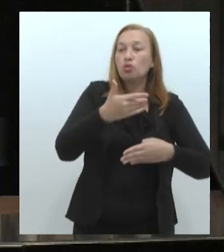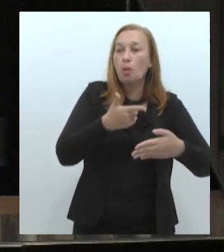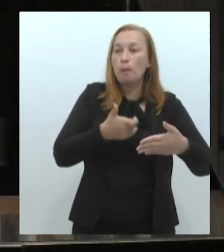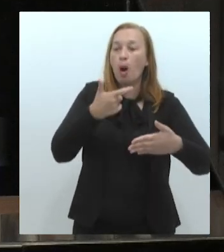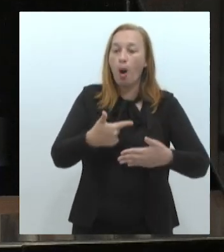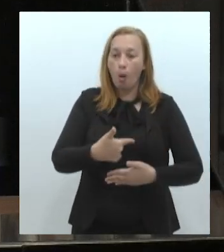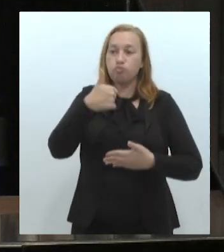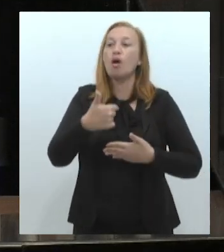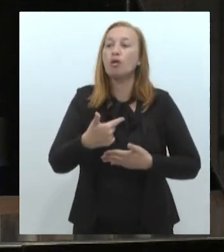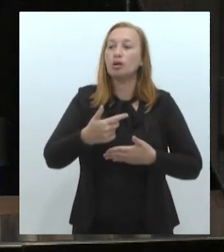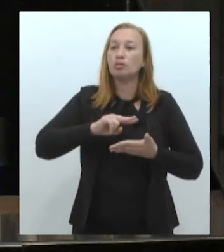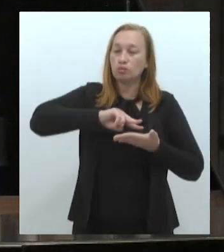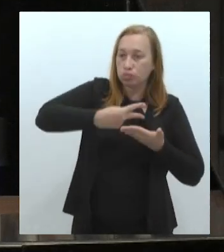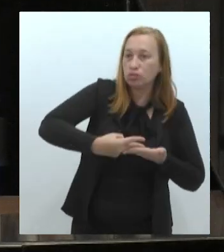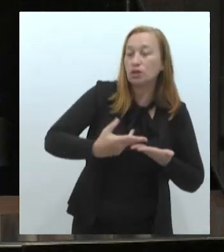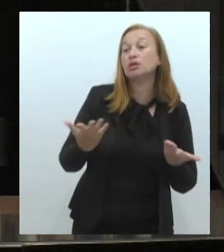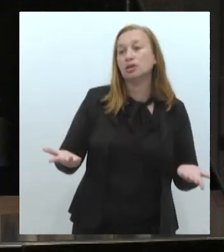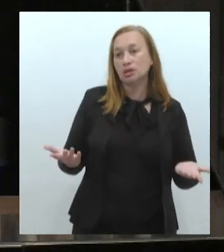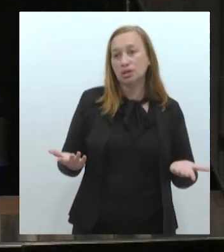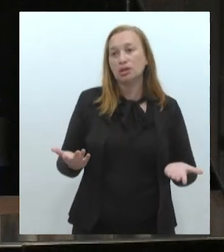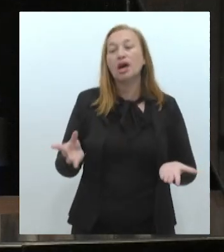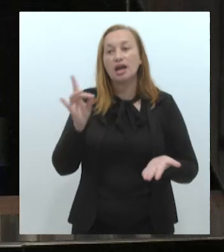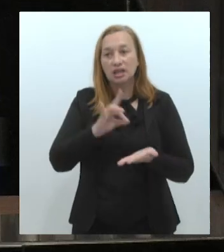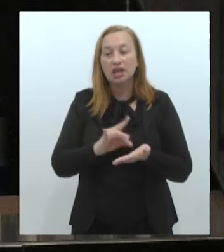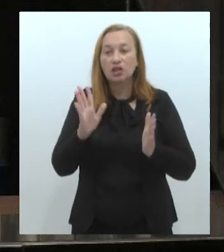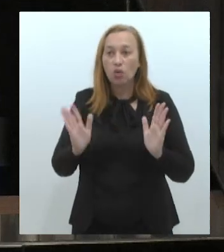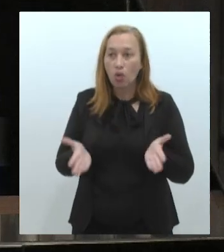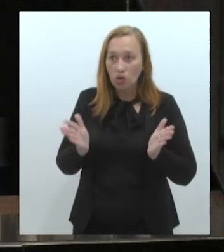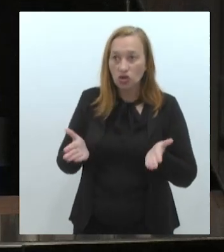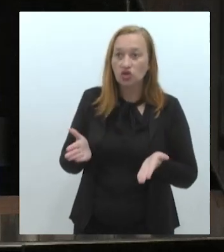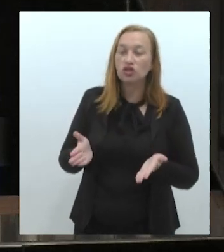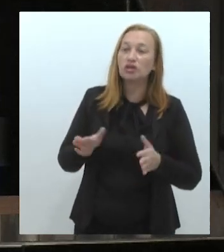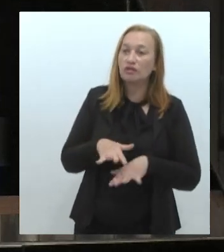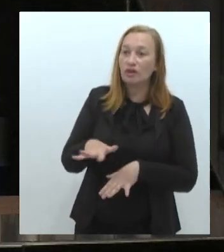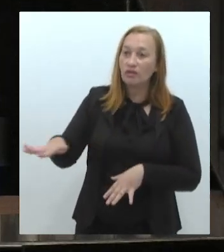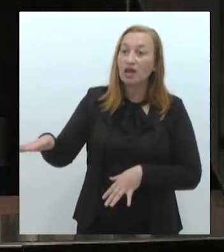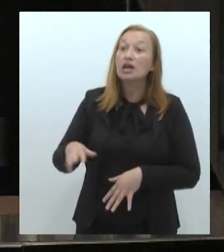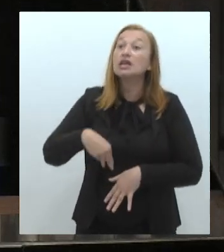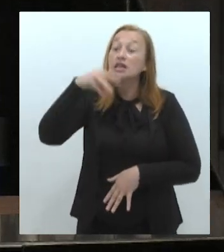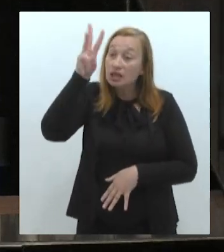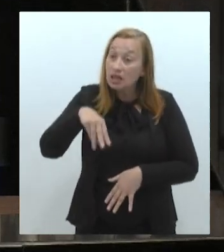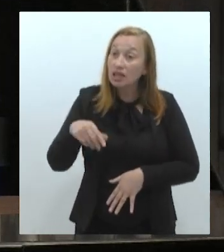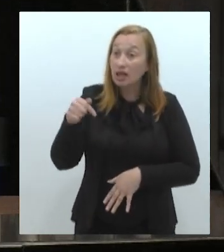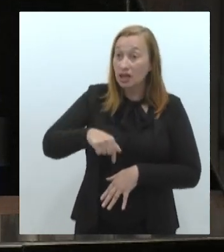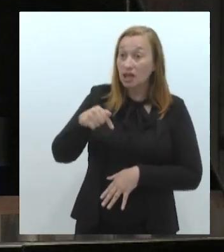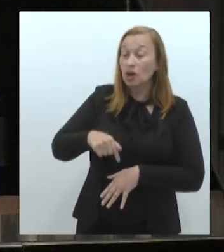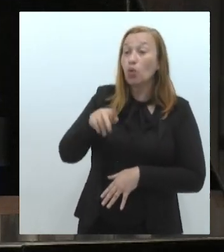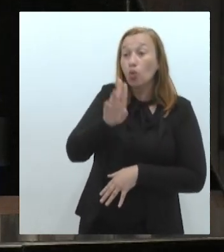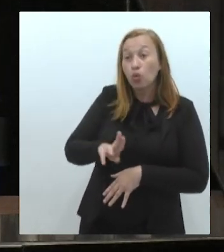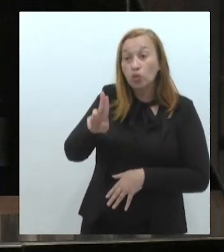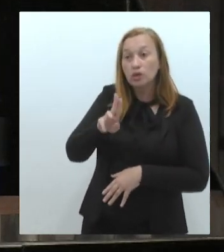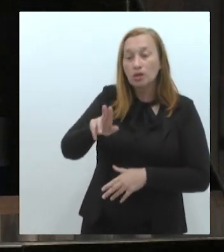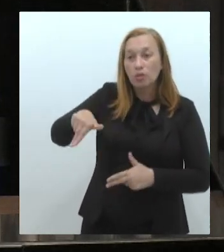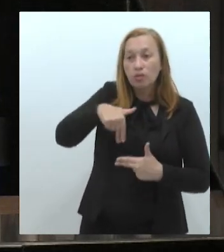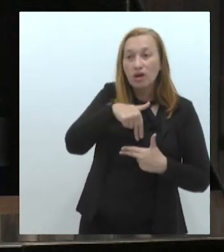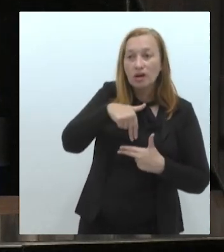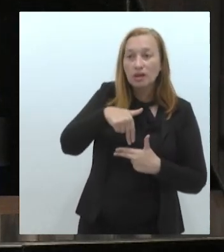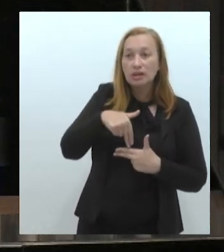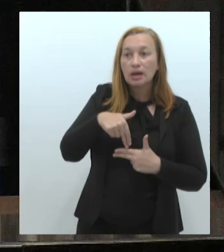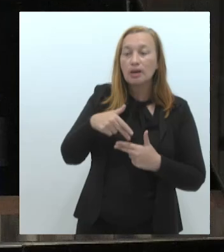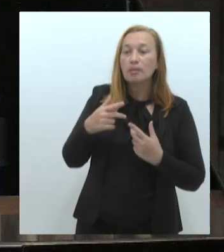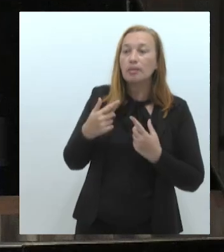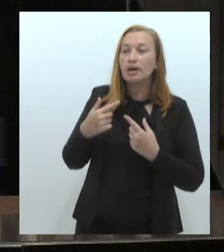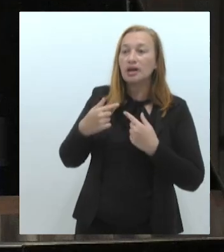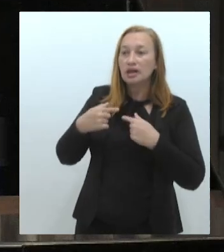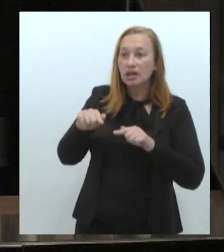É essa a realidade do jovem da favela hoje. É essa a realidade de quem está aqui usando esse púlpito para